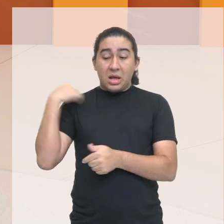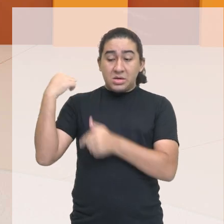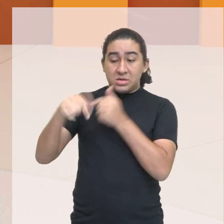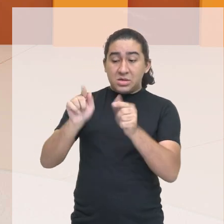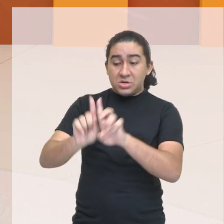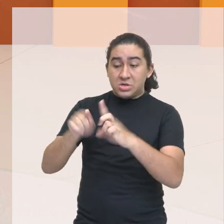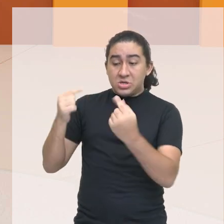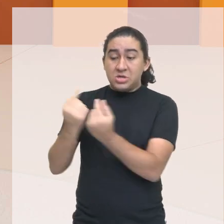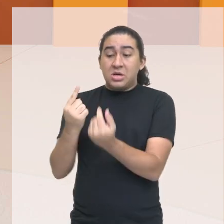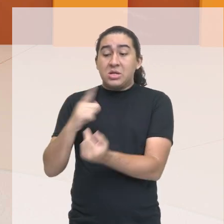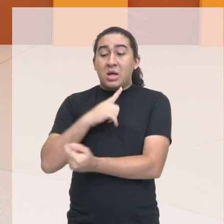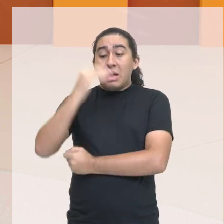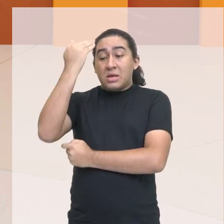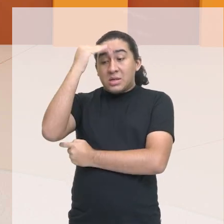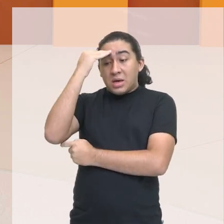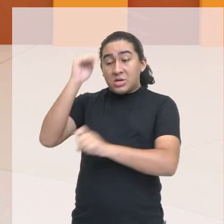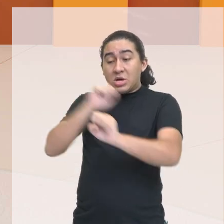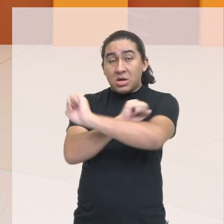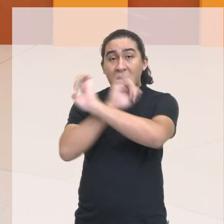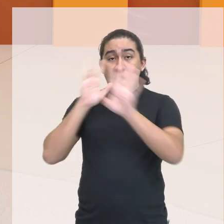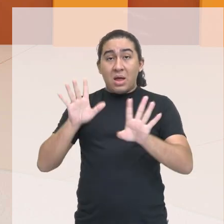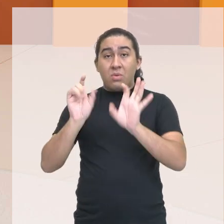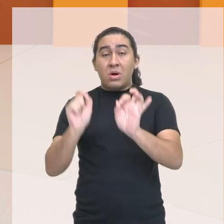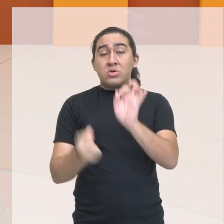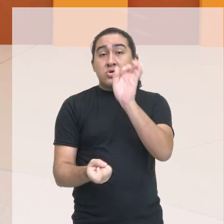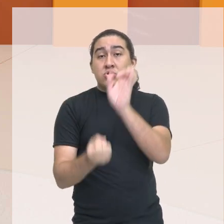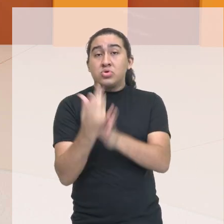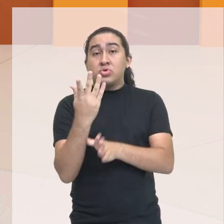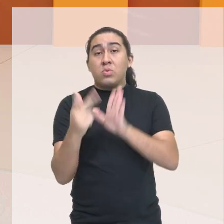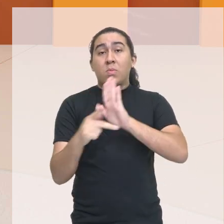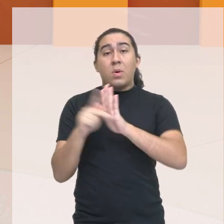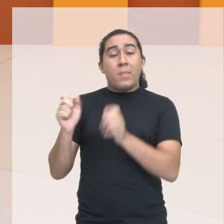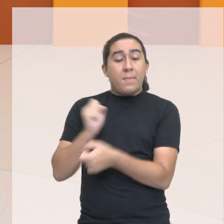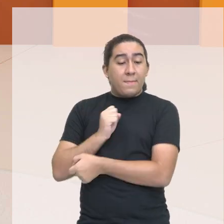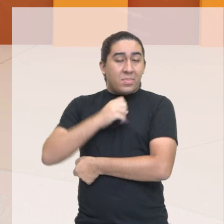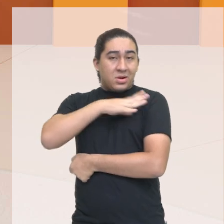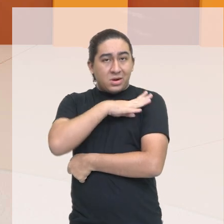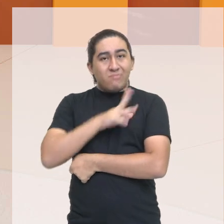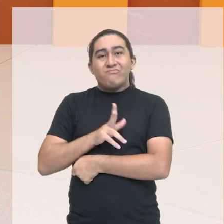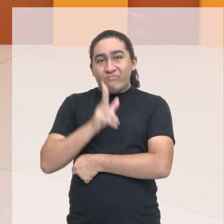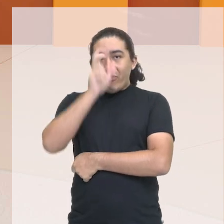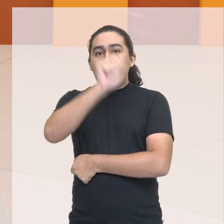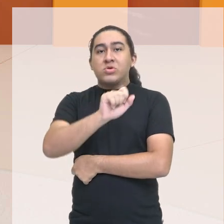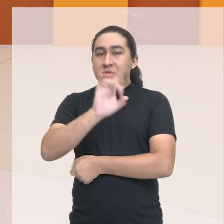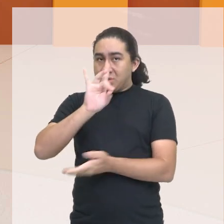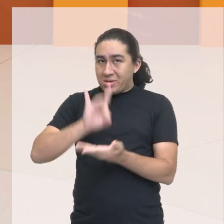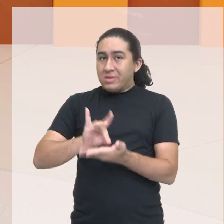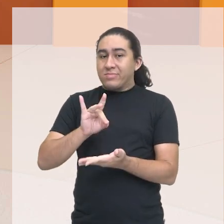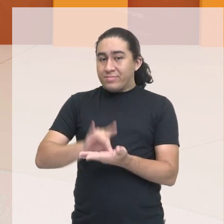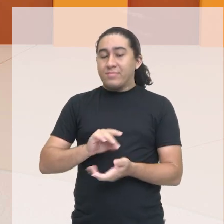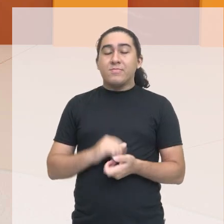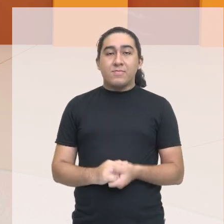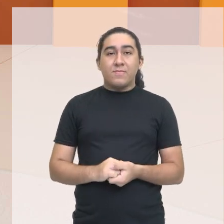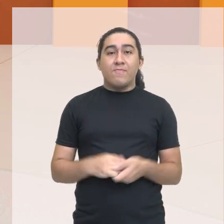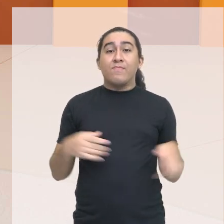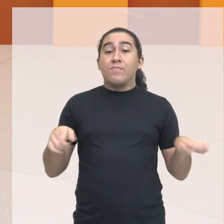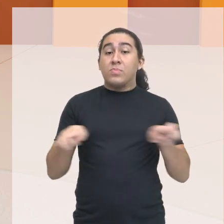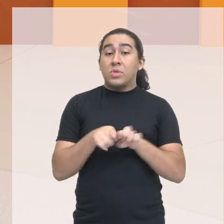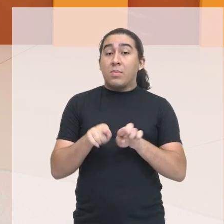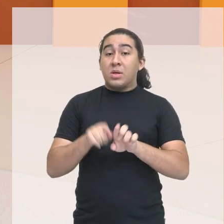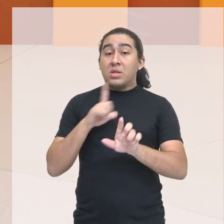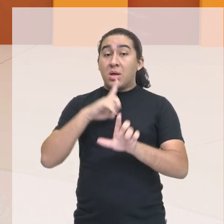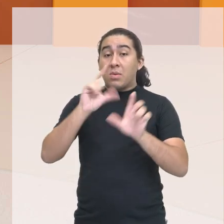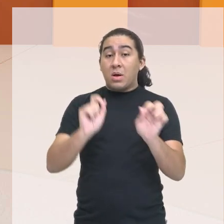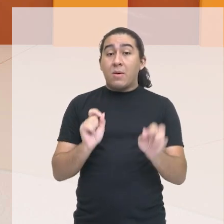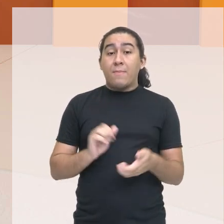já vai ter a construção de um exército extremamente poderoso, tá? Você já vai ter